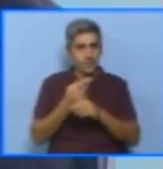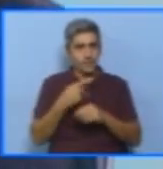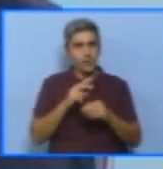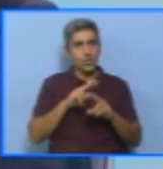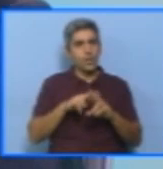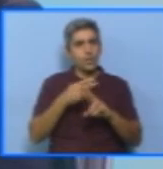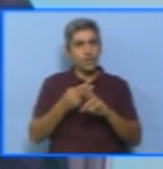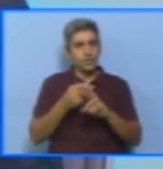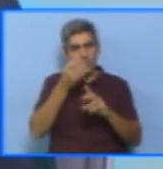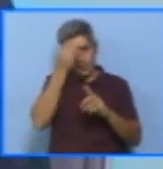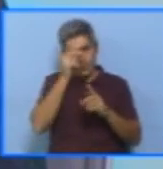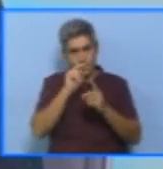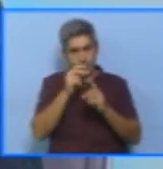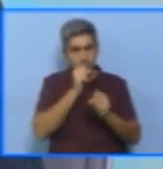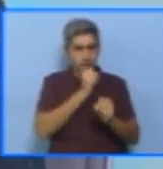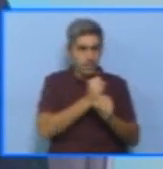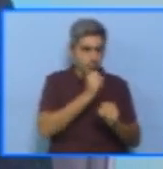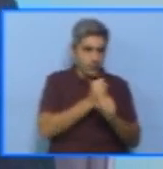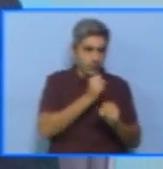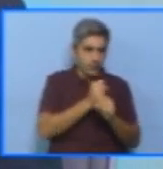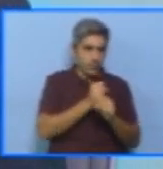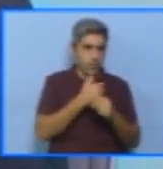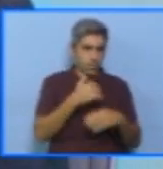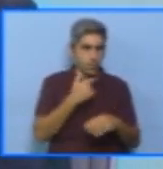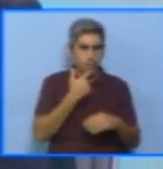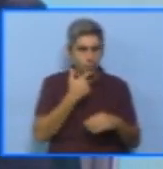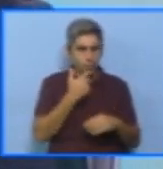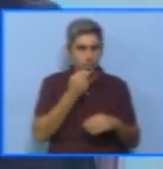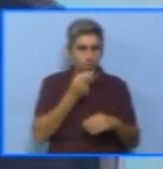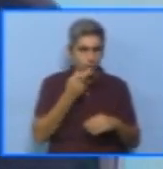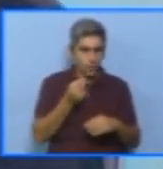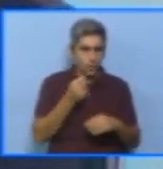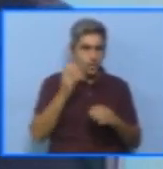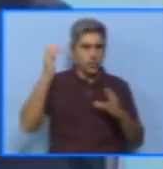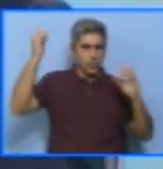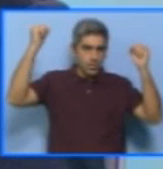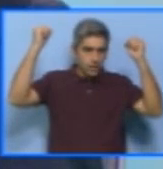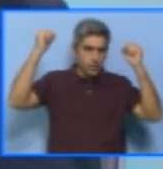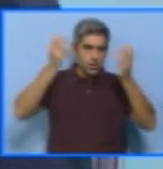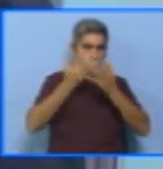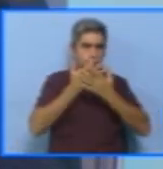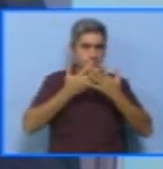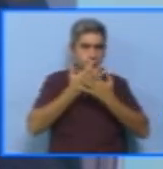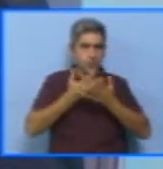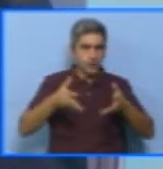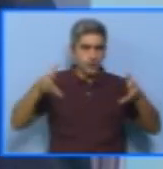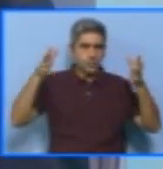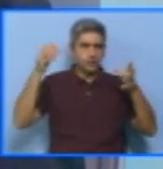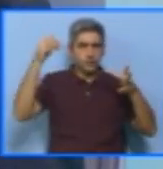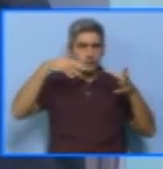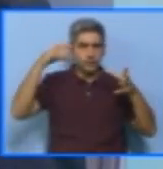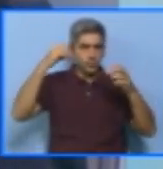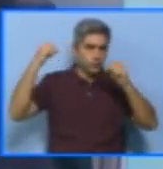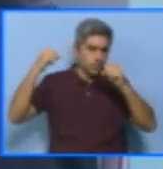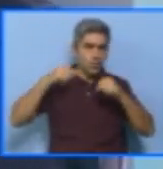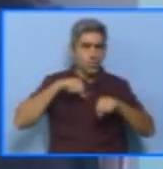dupla visão, que é do trabalho, que é um trabalho intenso, que é um trabalho duro, trazer os cestos, enfim, tudo aquele trabalho,